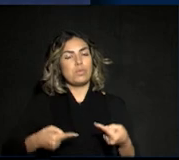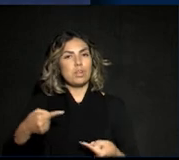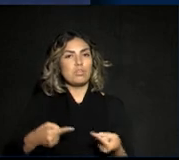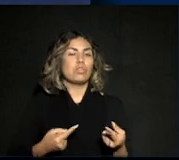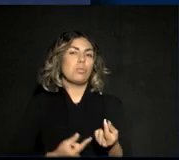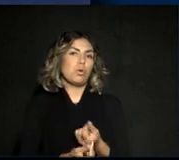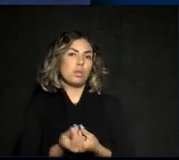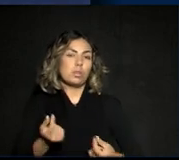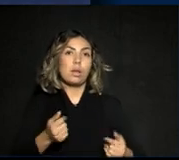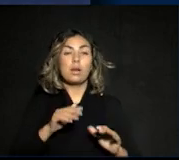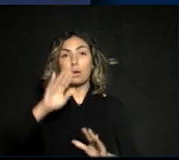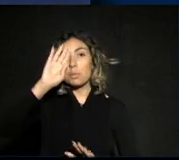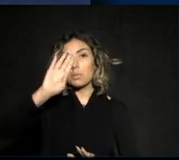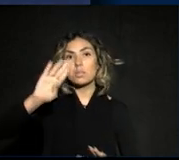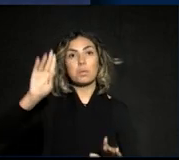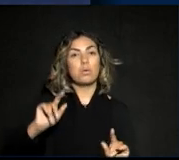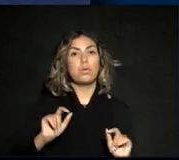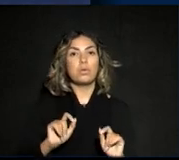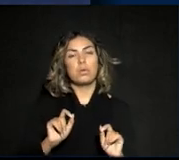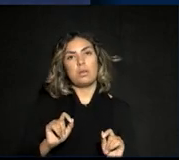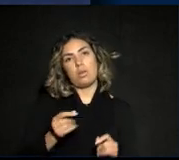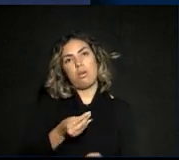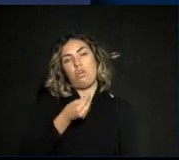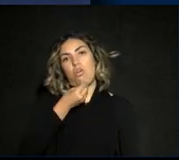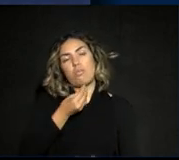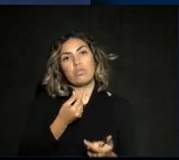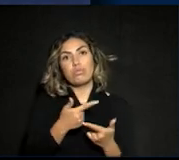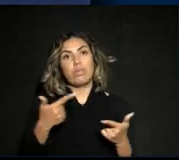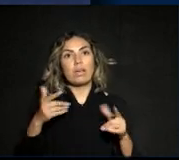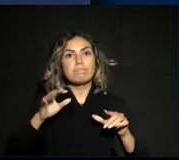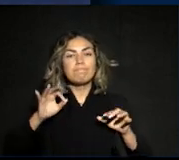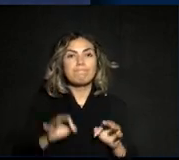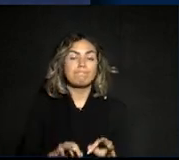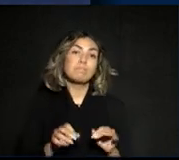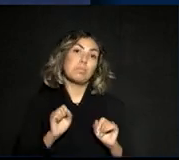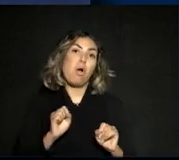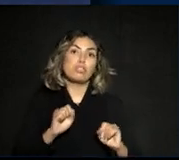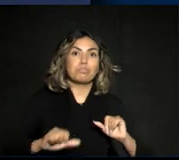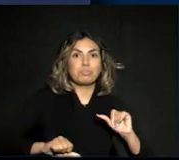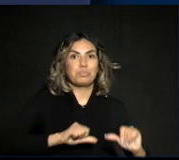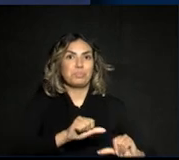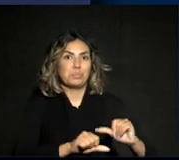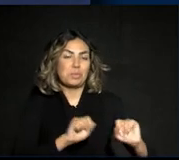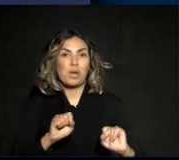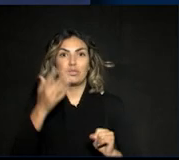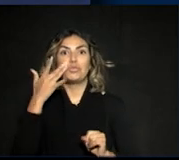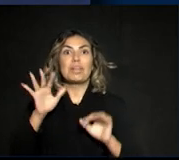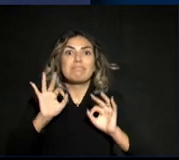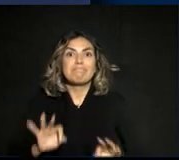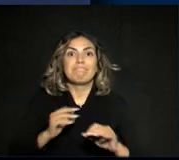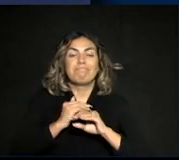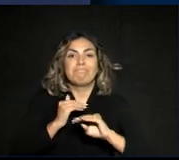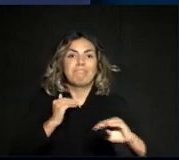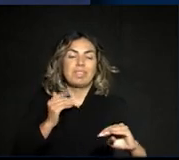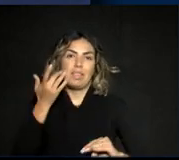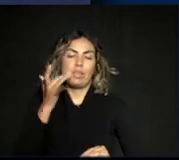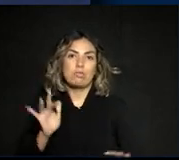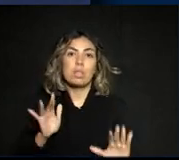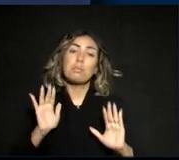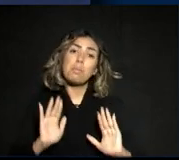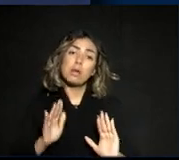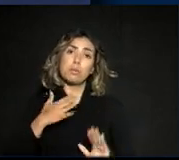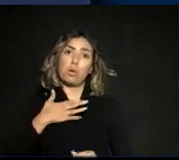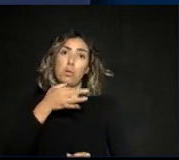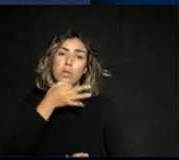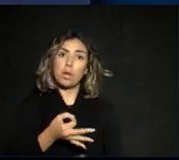monetária, salvo, é claro que a gente não tem uma coisa definitiva, tudo pode acontecer, mas, para mim, essa